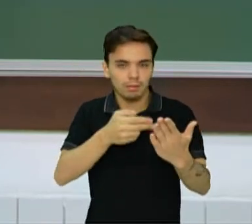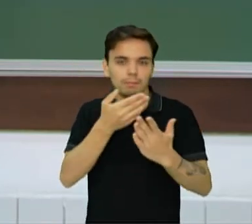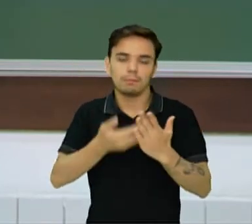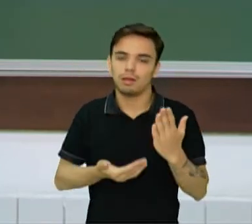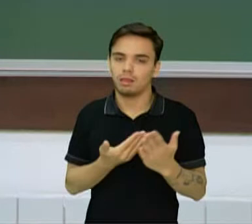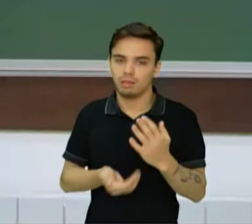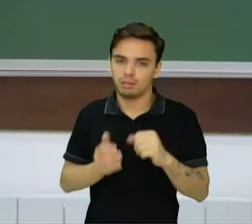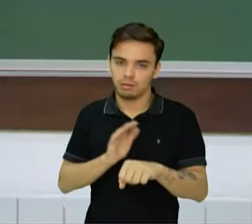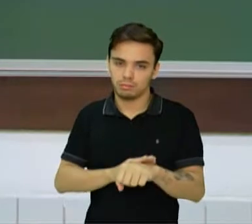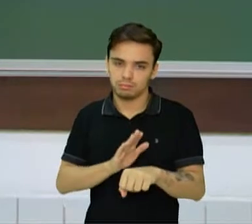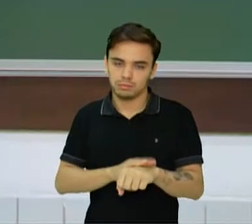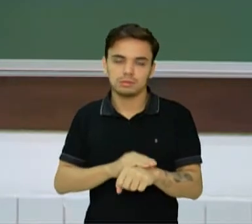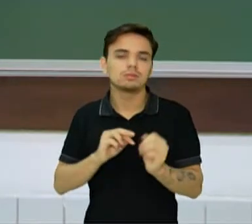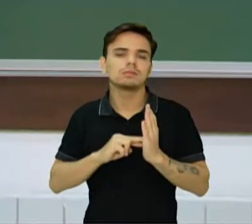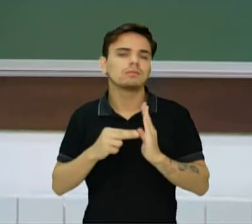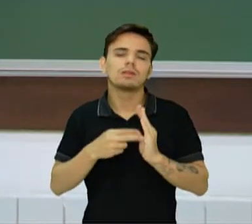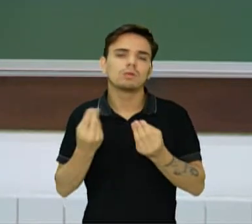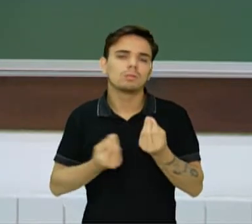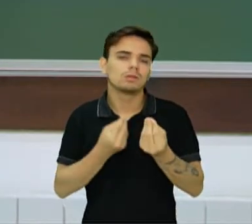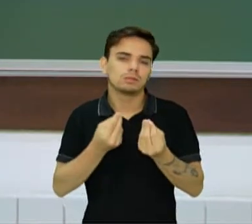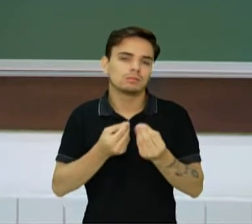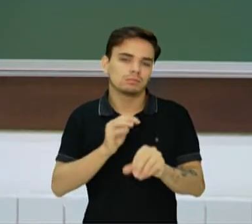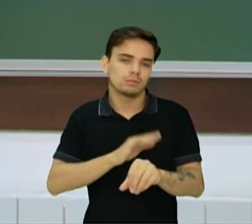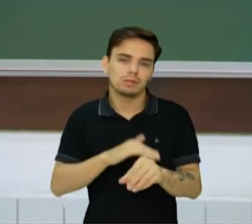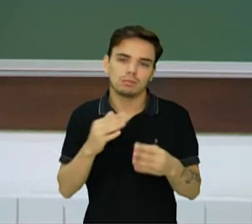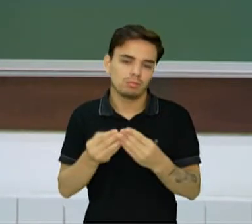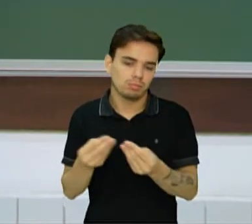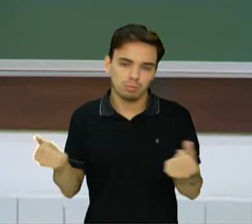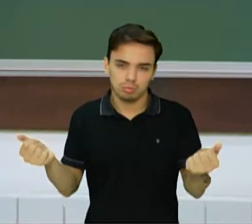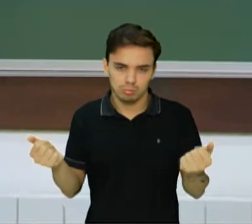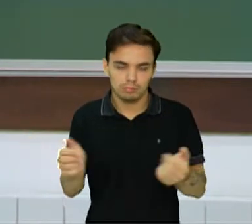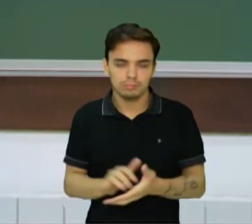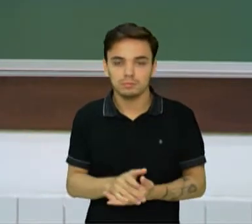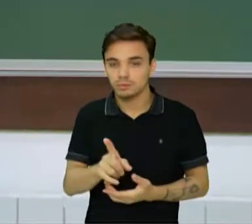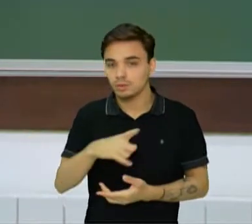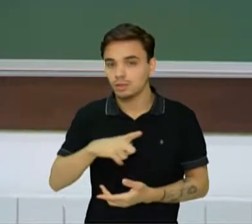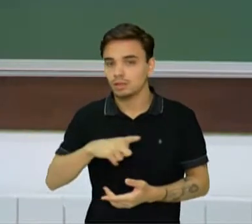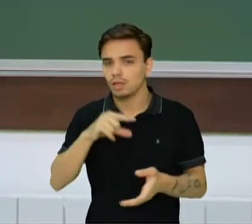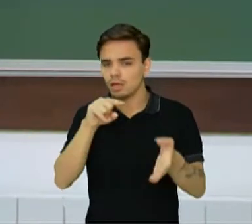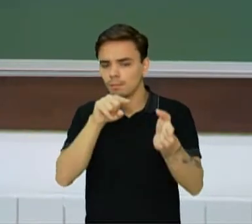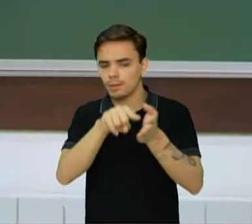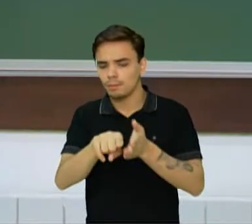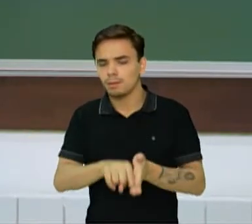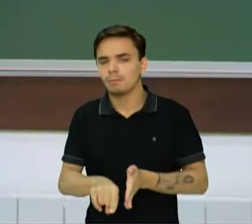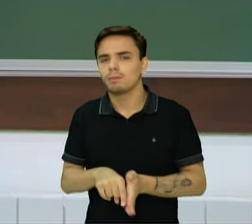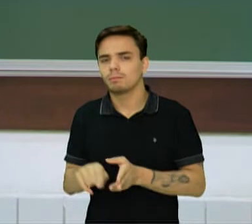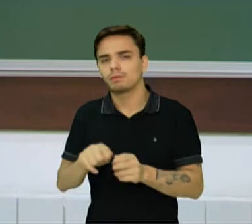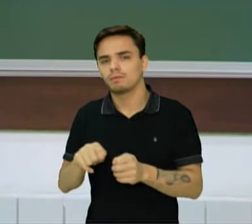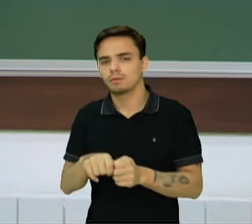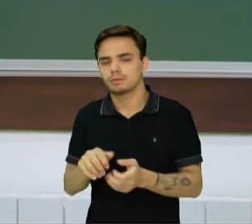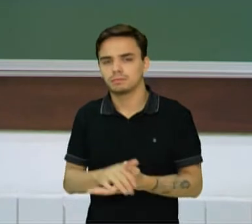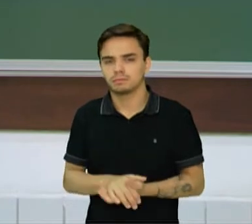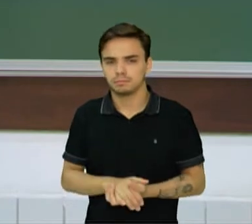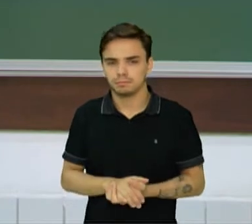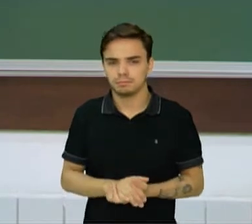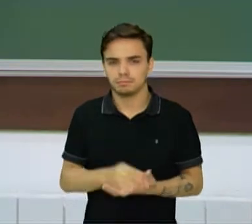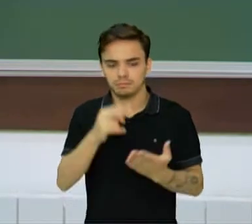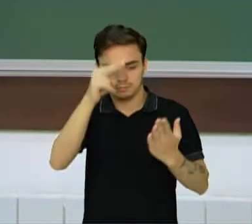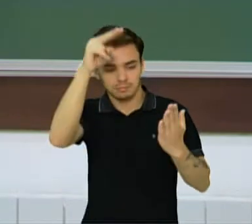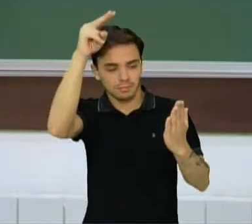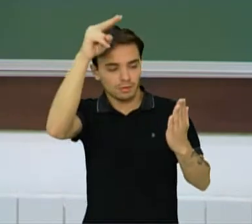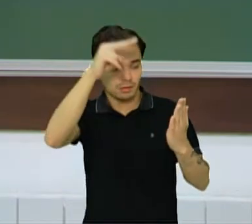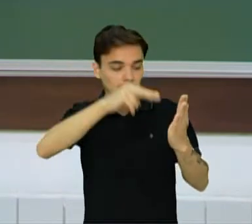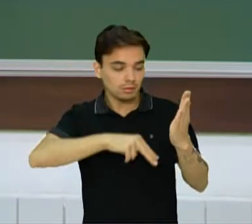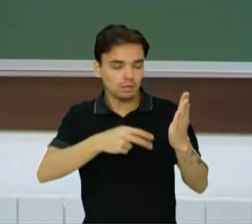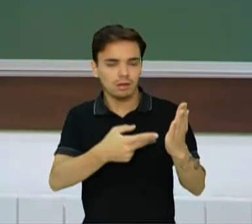de tempo, no sentido de que, tipo, o tempo passou, né? E você tem um monte de questão para continuar realizando. Então, dá aquela leitura por